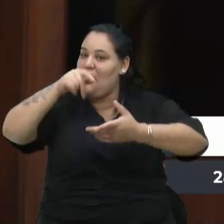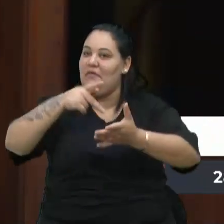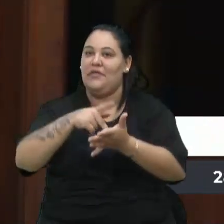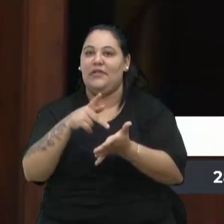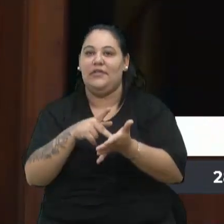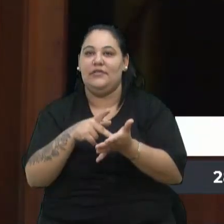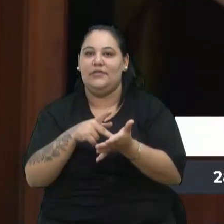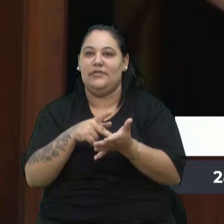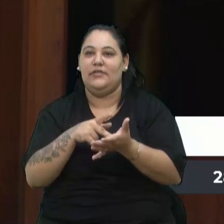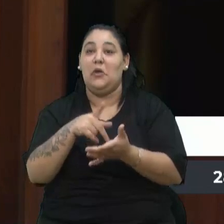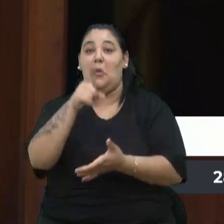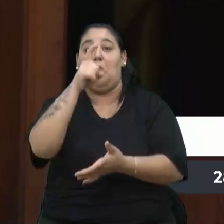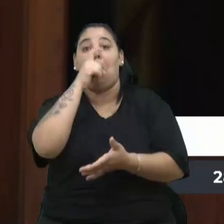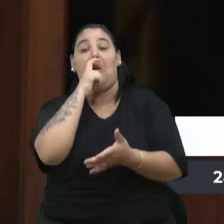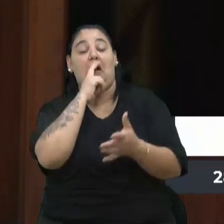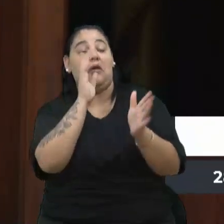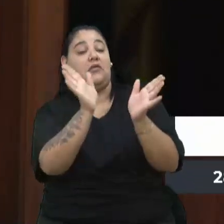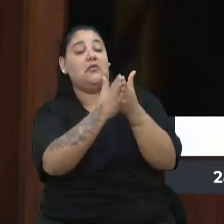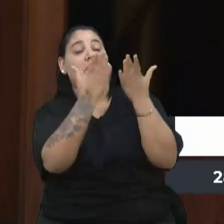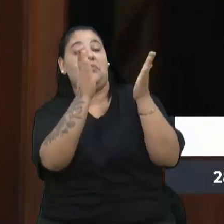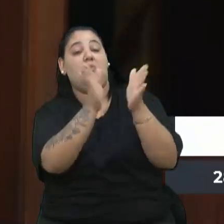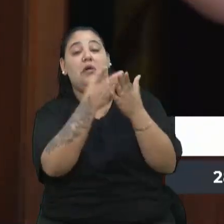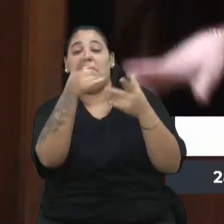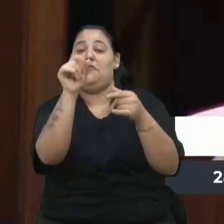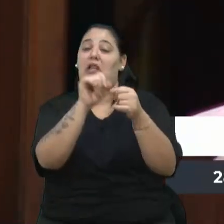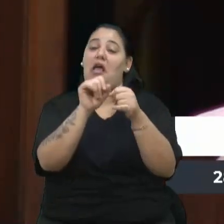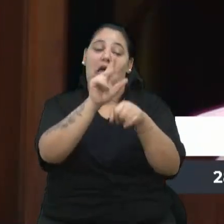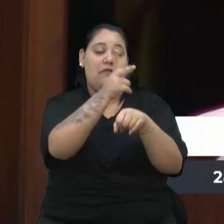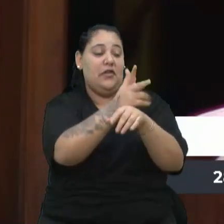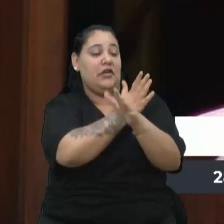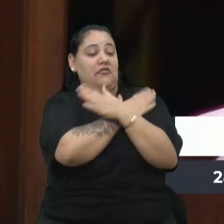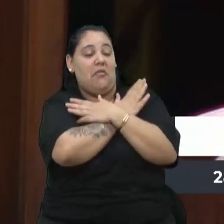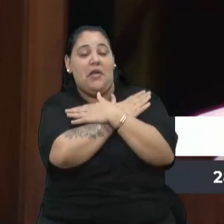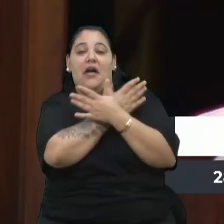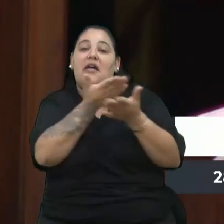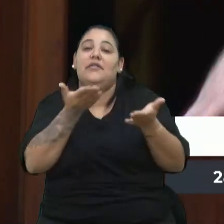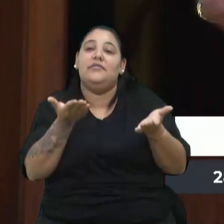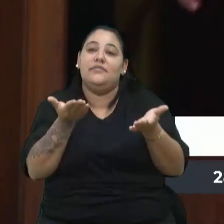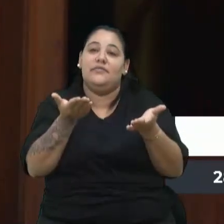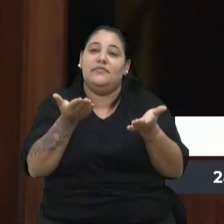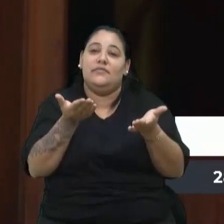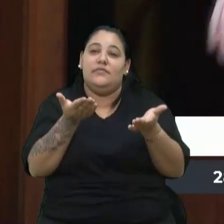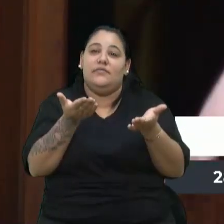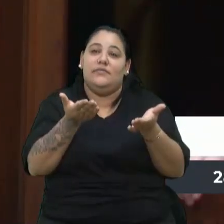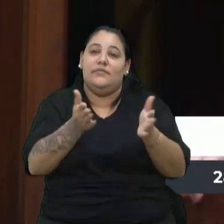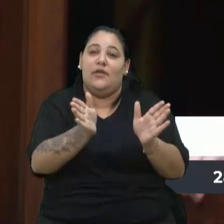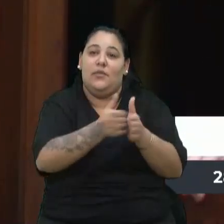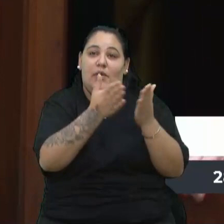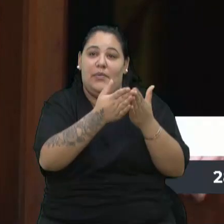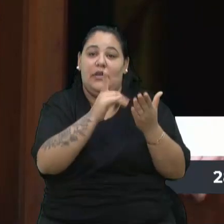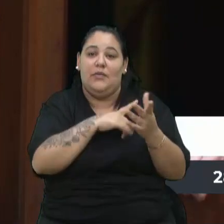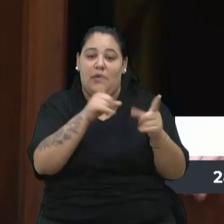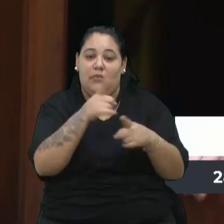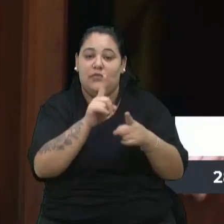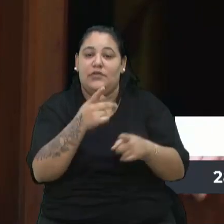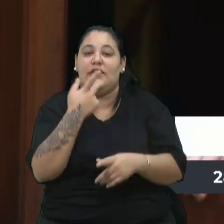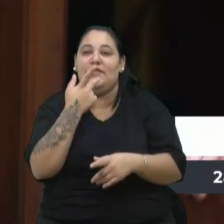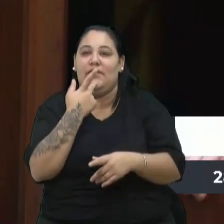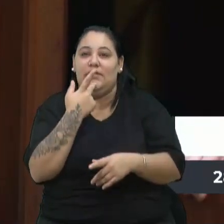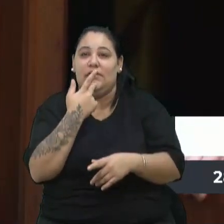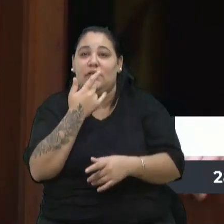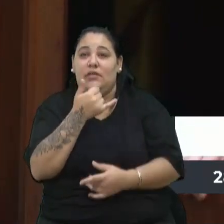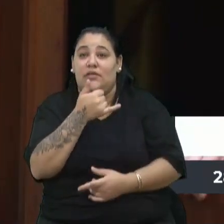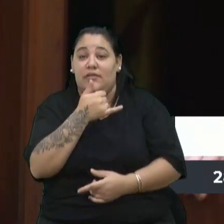dos pobres, que vai lá, faz vídeo, abraça e tal. O pobre, tem uma música que diz, né?